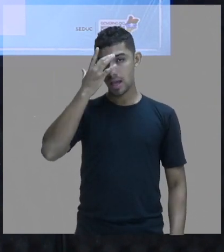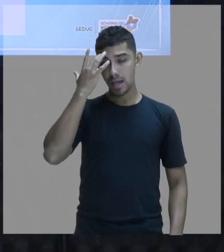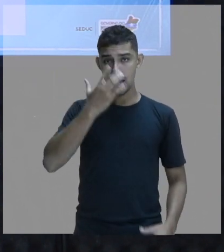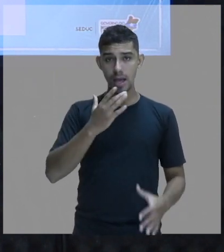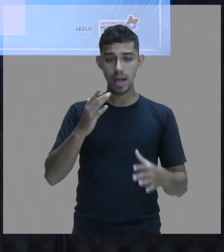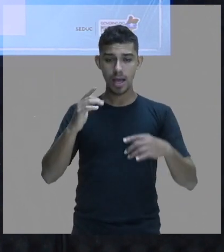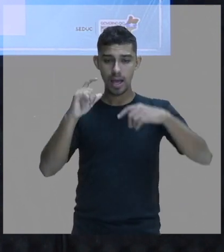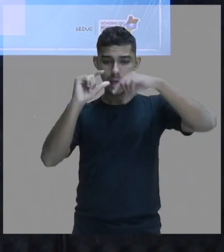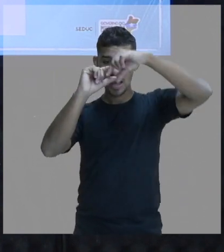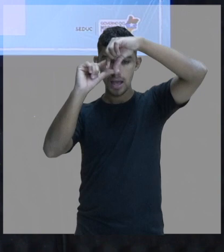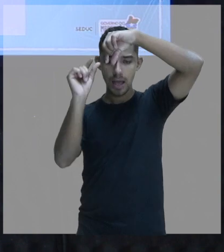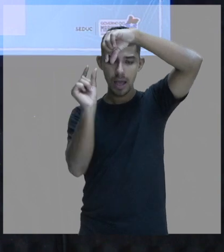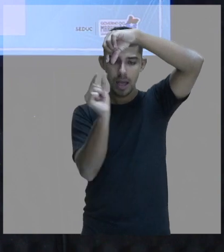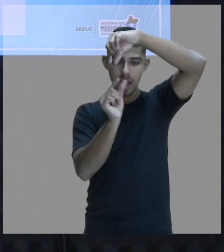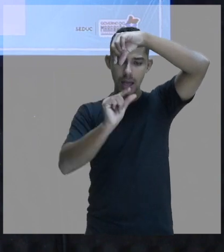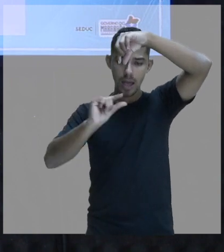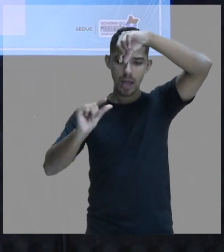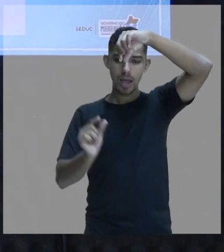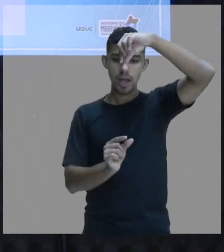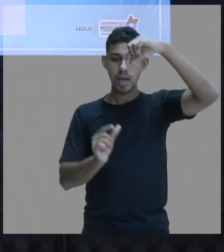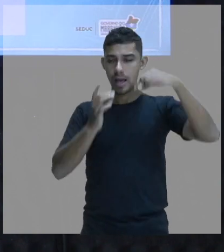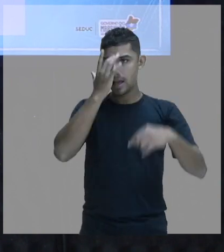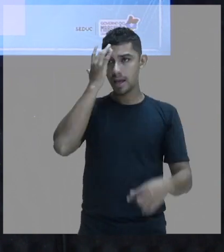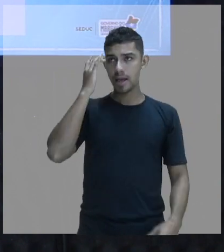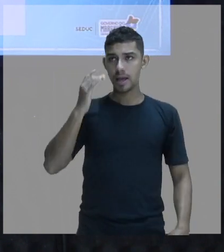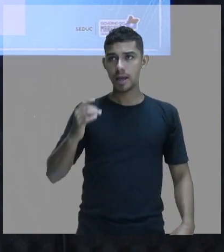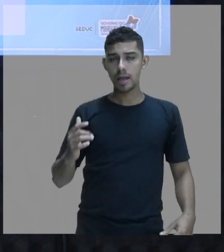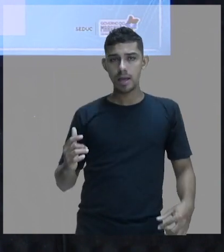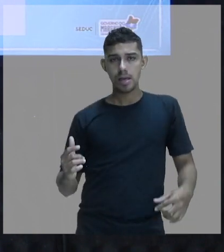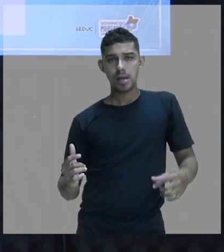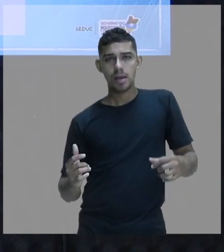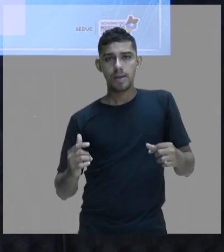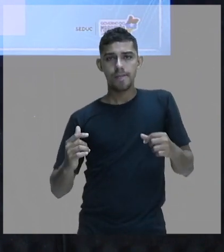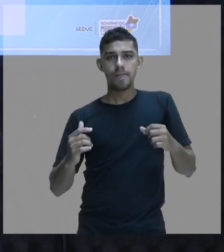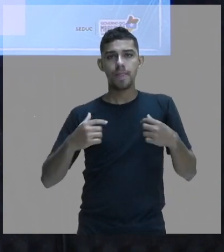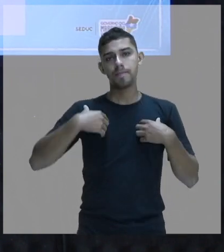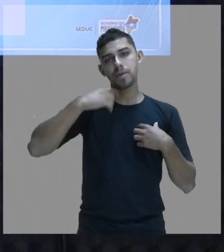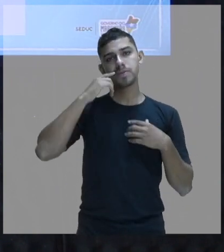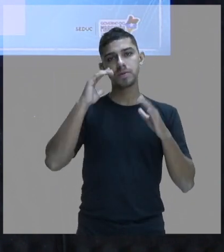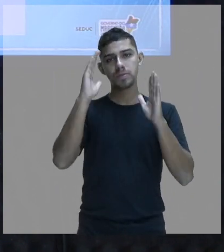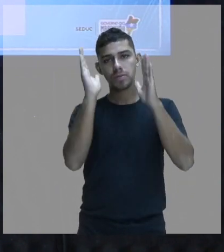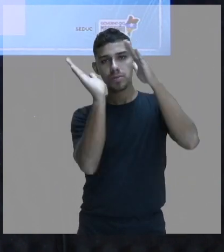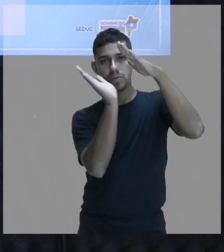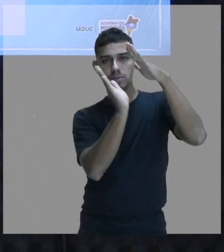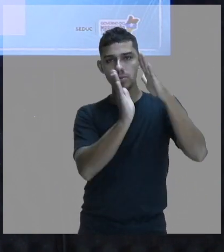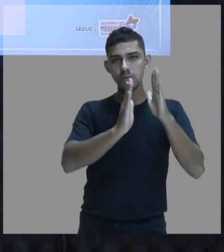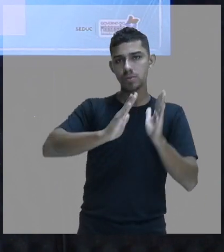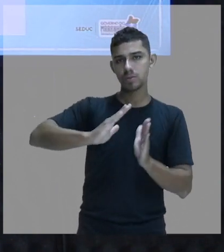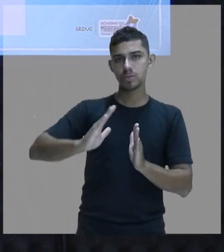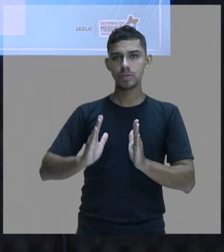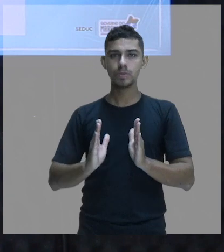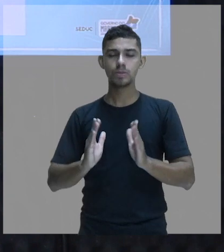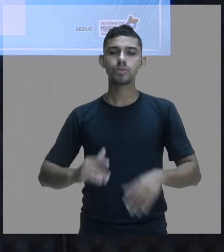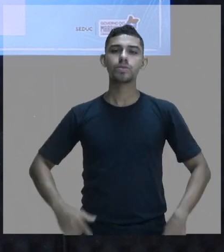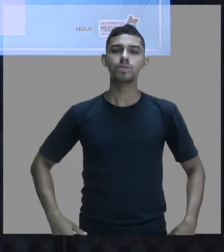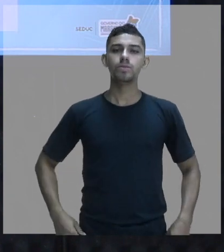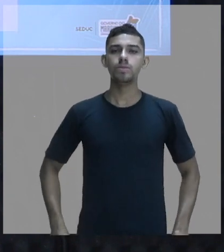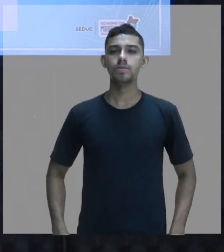tem a ver com a lateralidade do indivíduo. Aquele indivíduo que é meio penso, que é aquele indivíduo que é torto. Tá